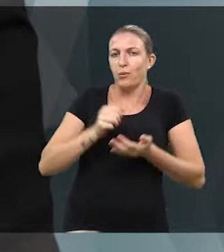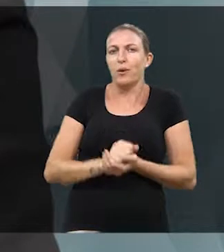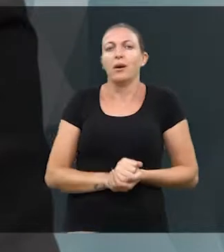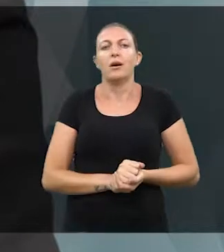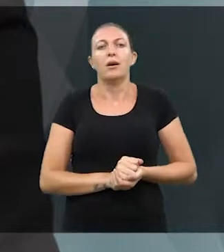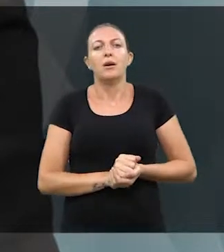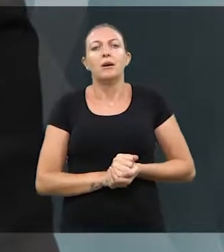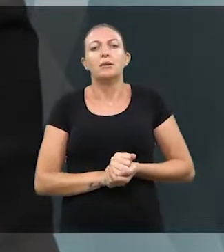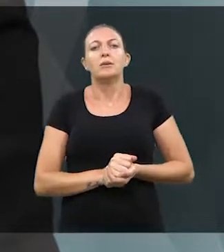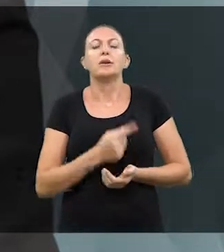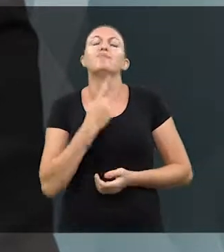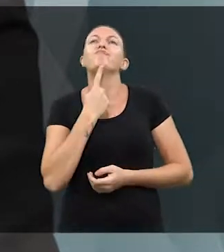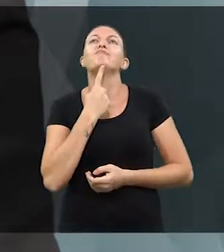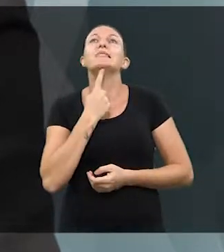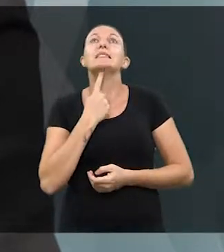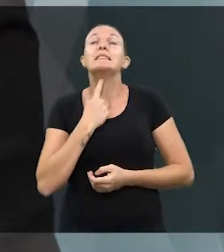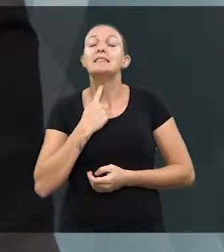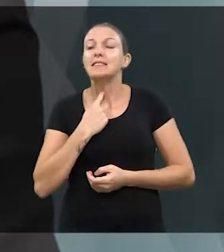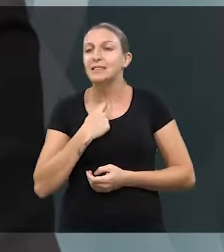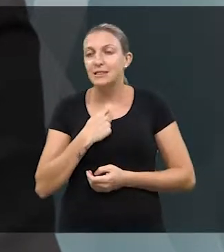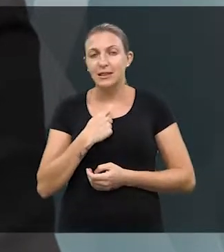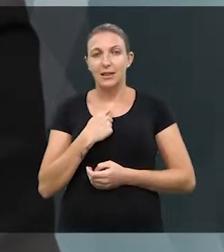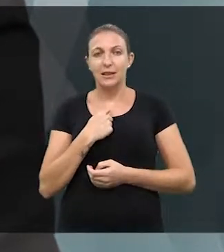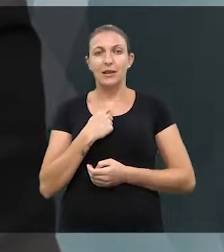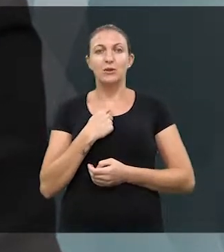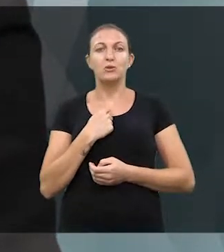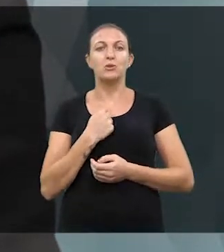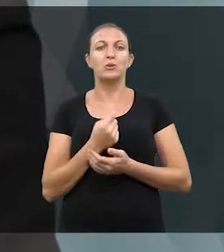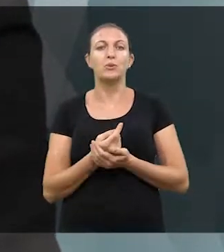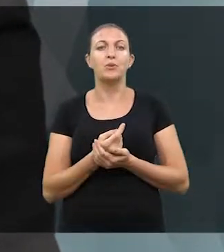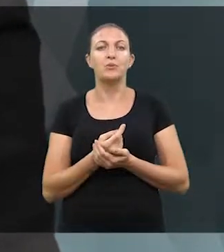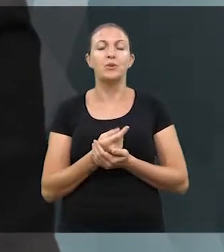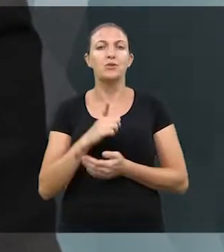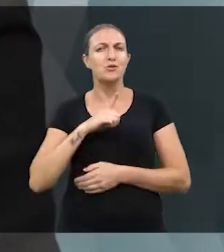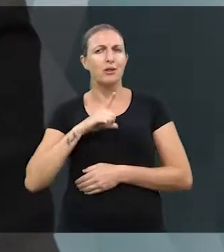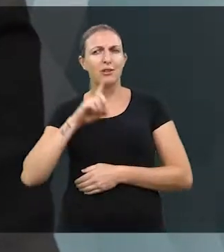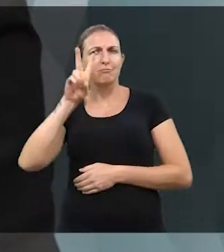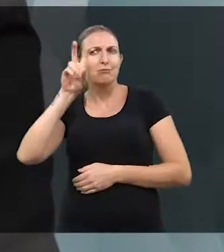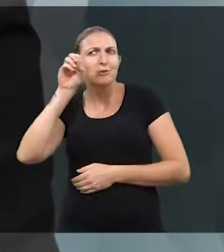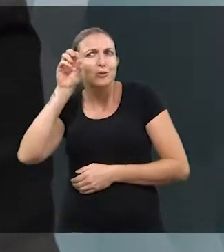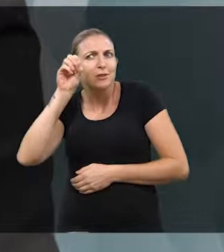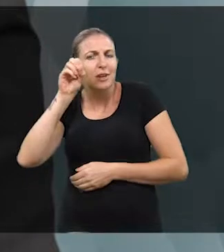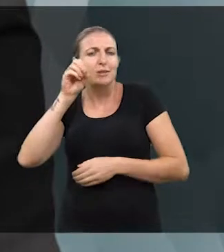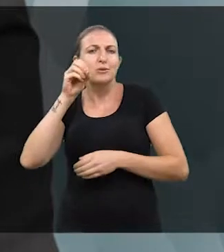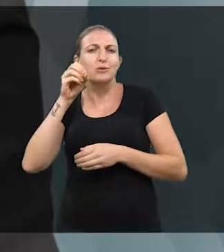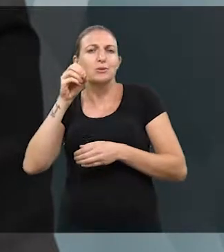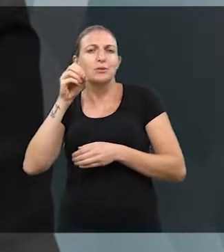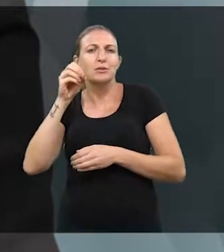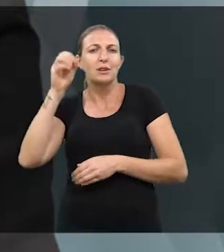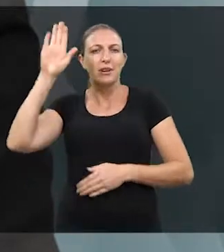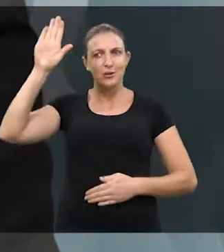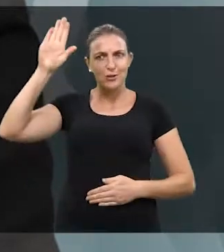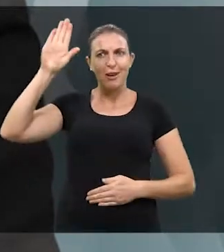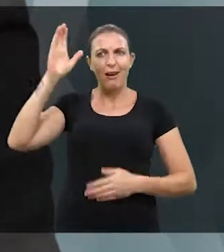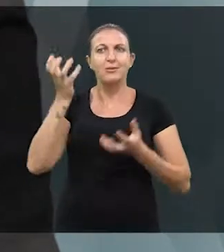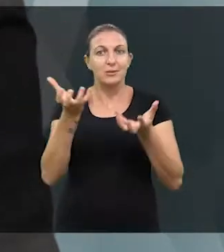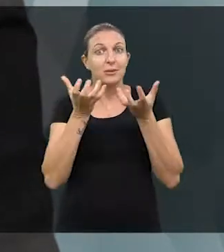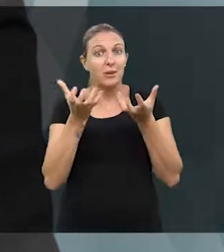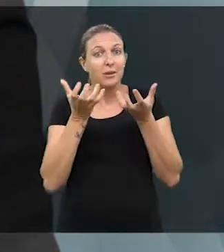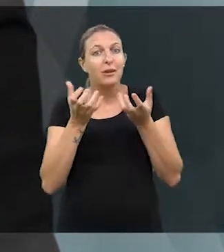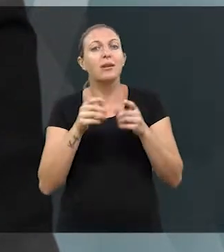é um desejo nós éramos em mais de 200 candidatos é que gostaria de ter essa oportunidade